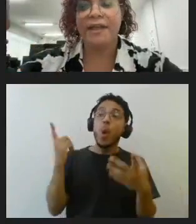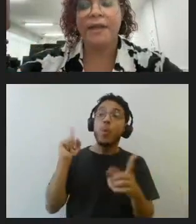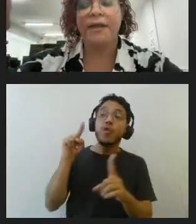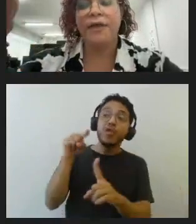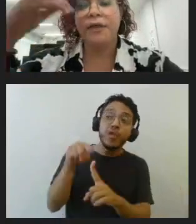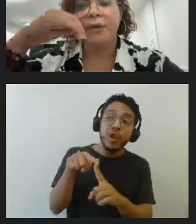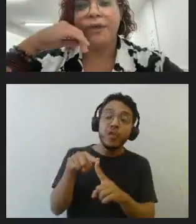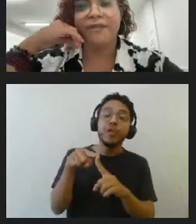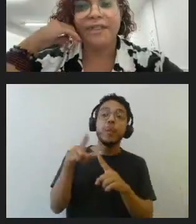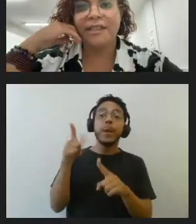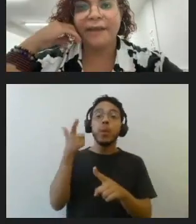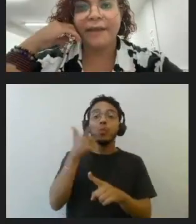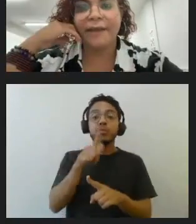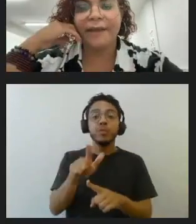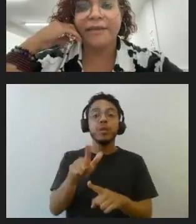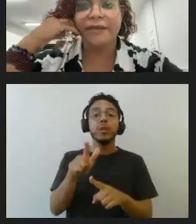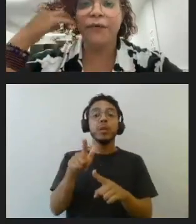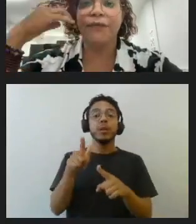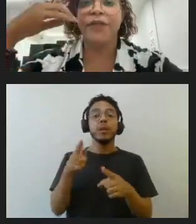vai ser